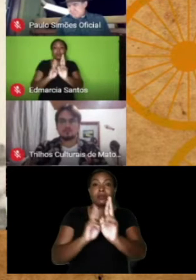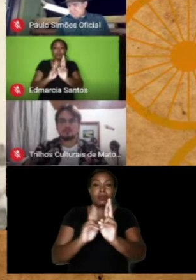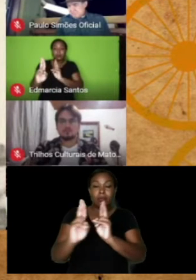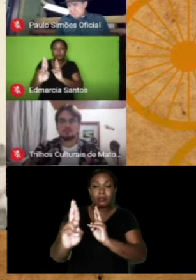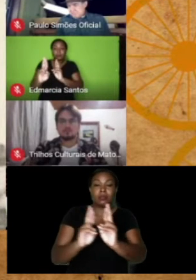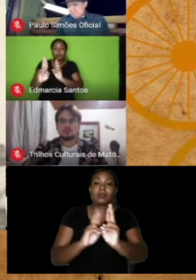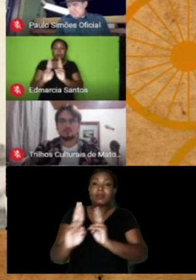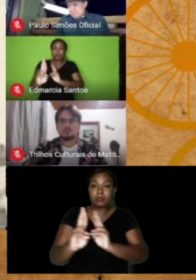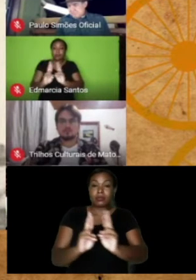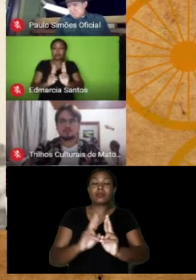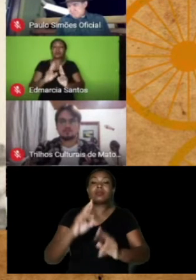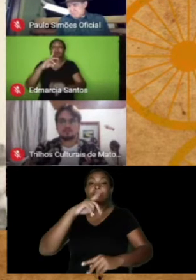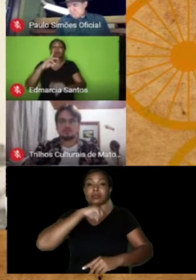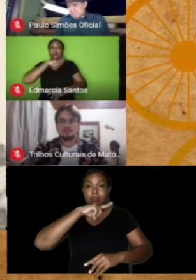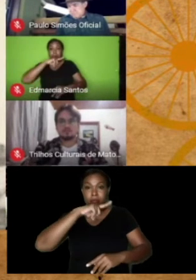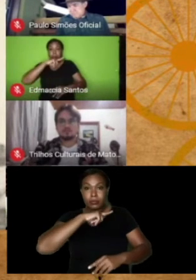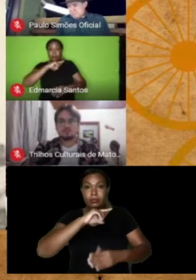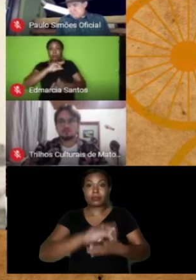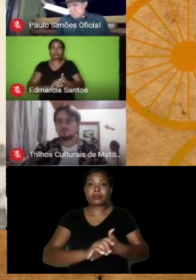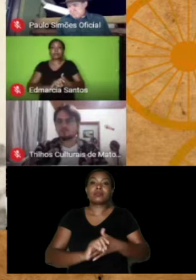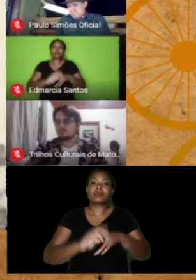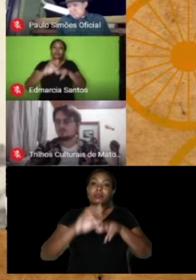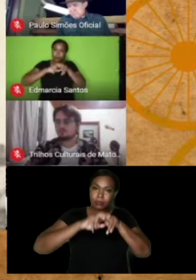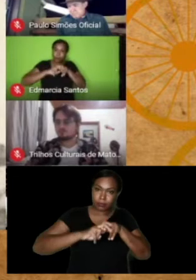temos com a ferrovia,